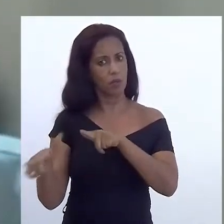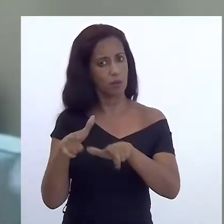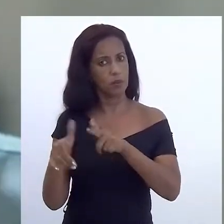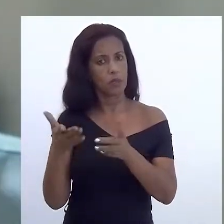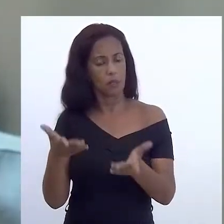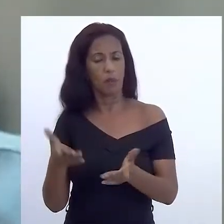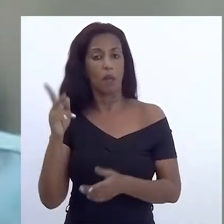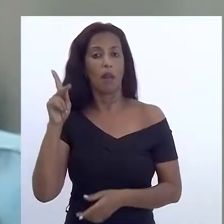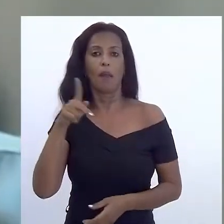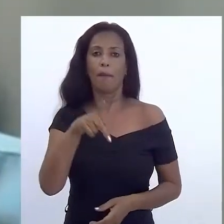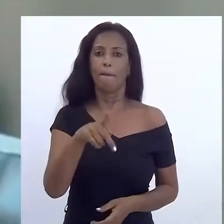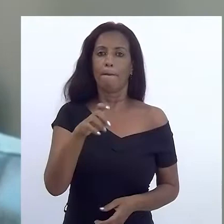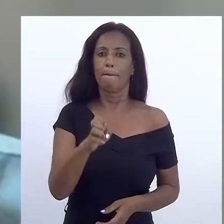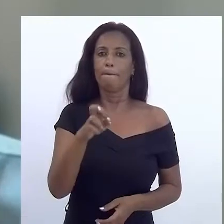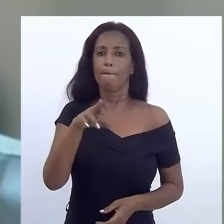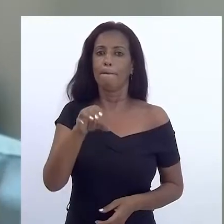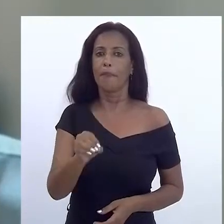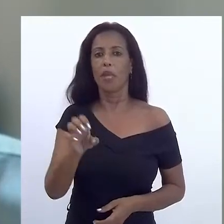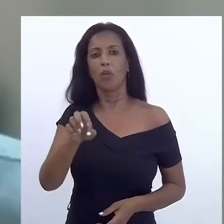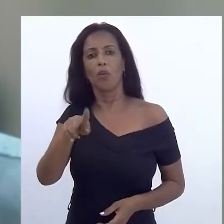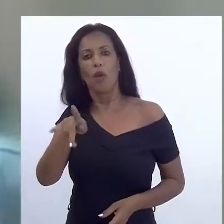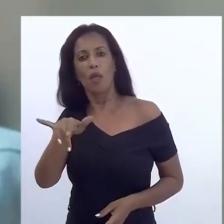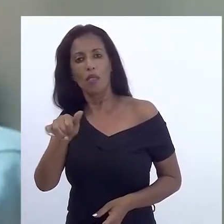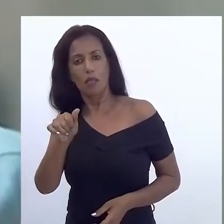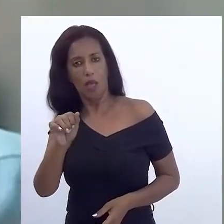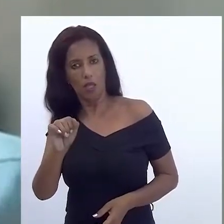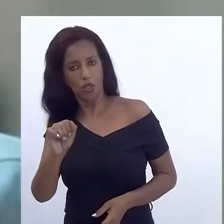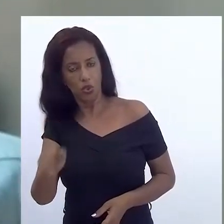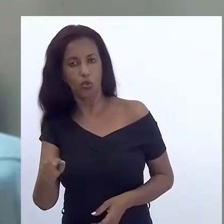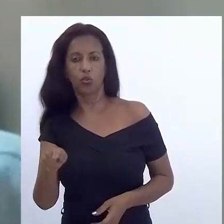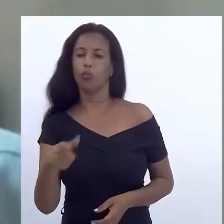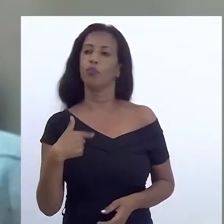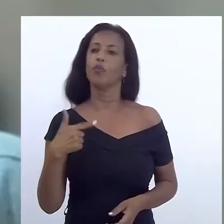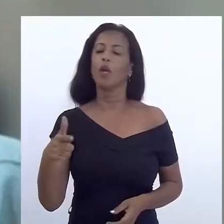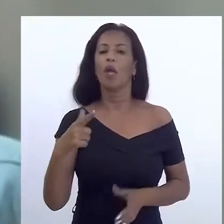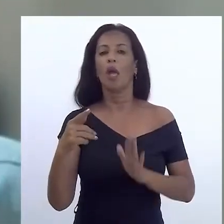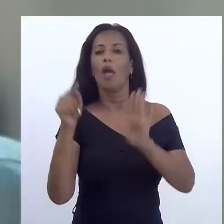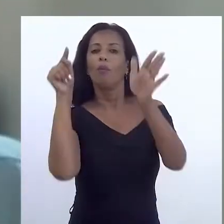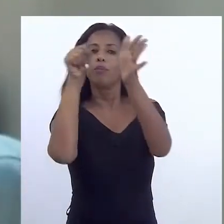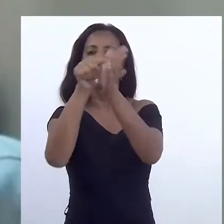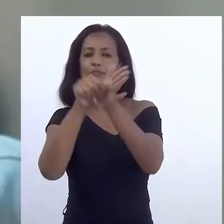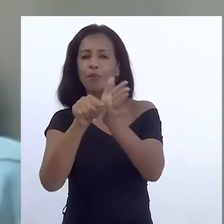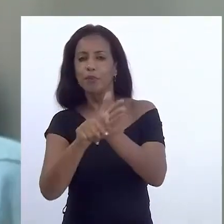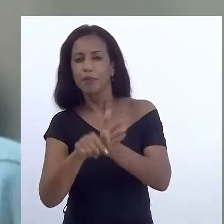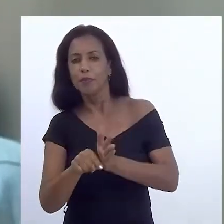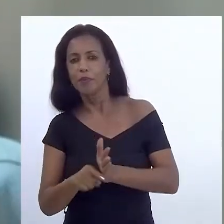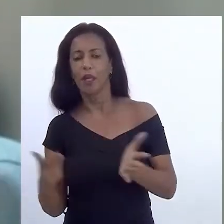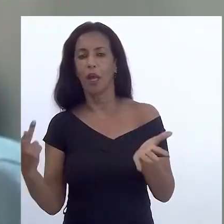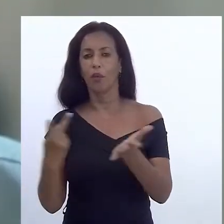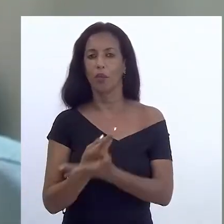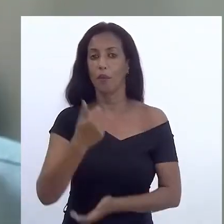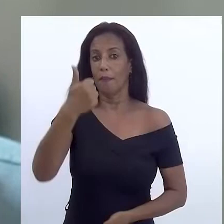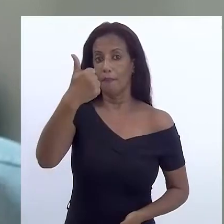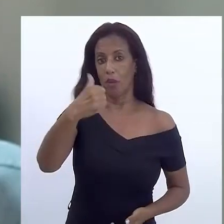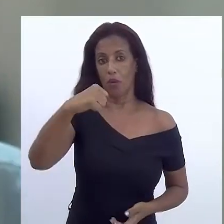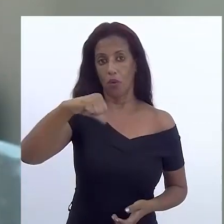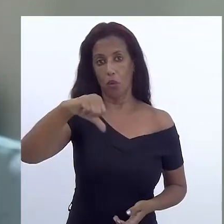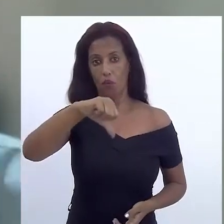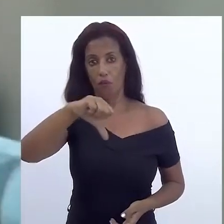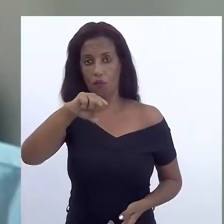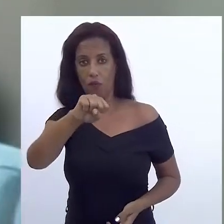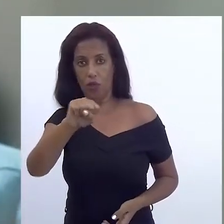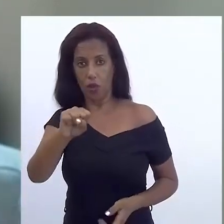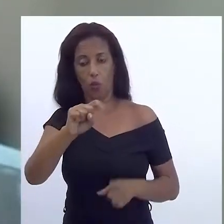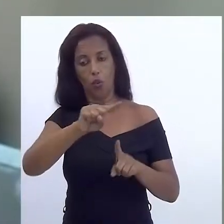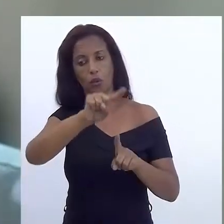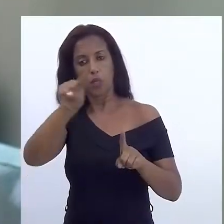Pedro Ernesto e no campus da UERJ. Porque é um questionário desenvolvido em 1998 por um pesquisador que depois, em